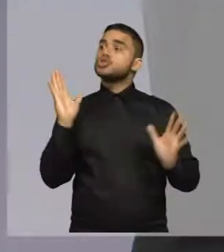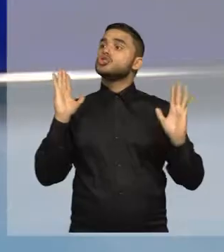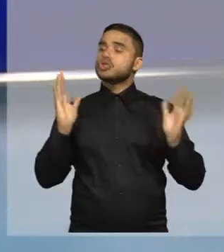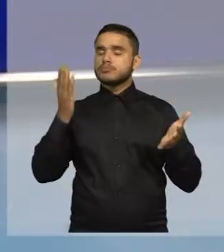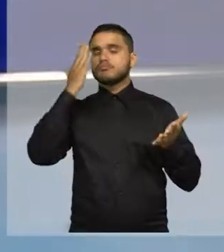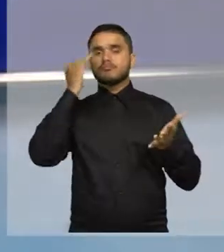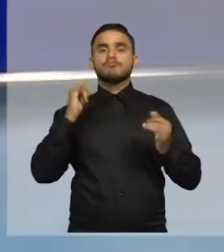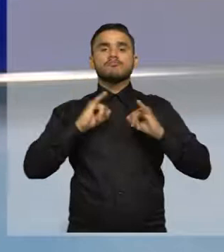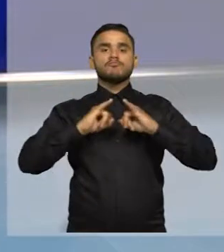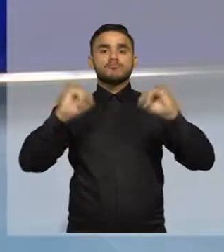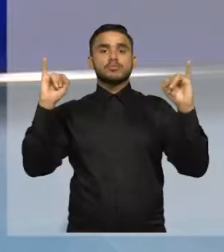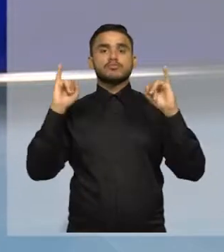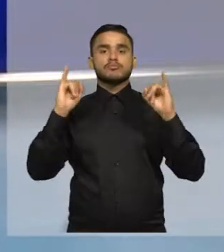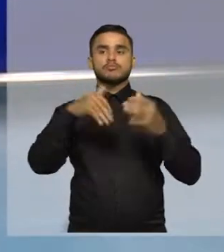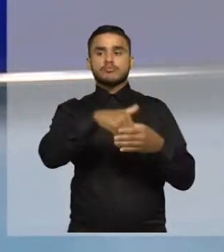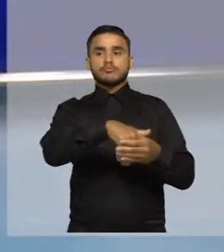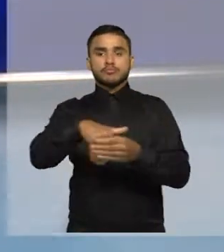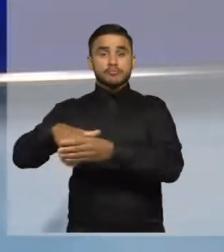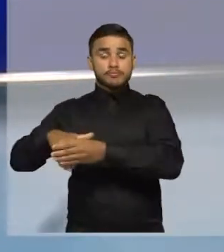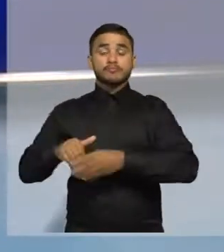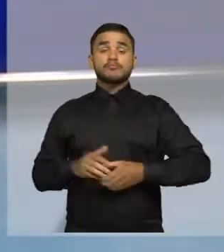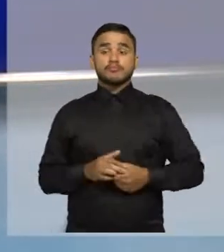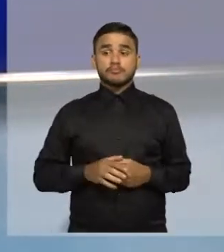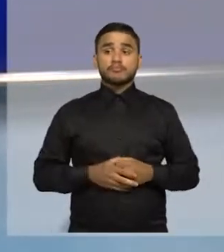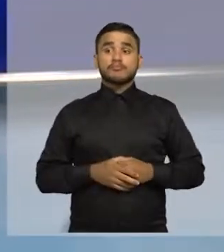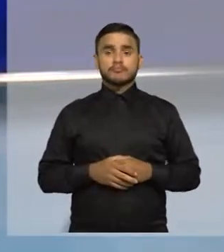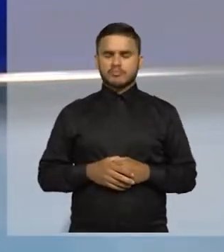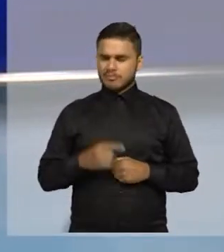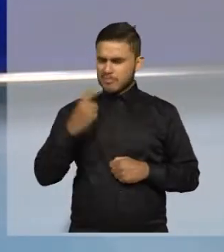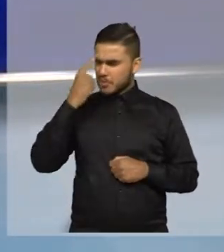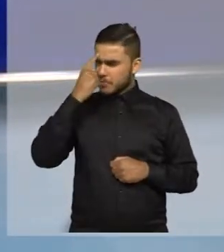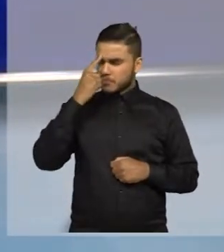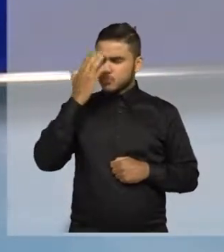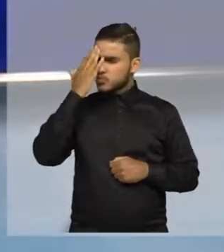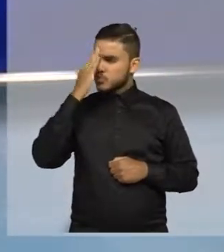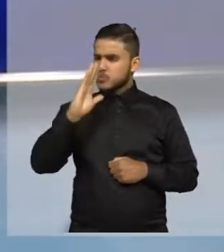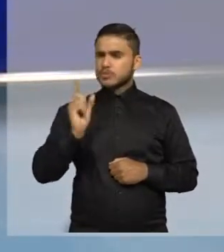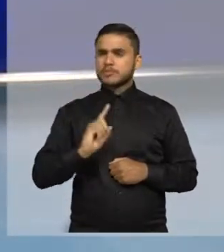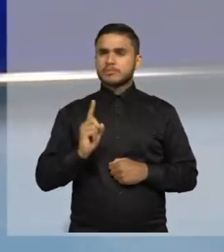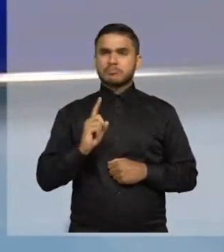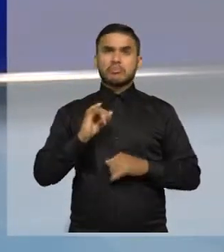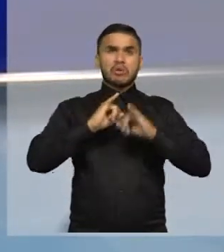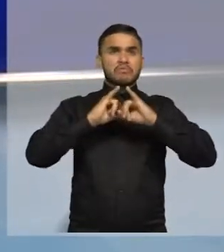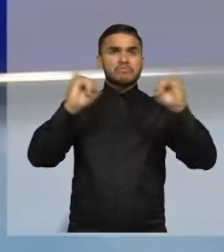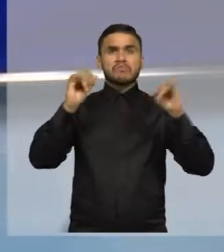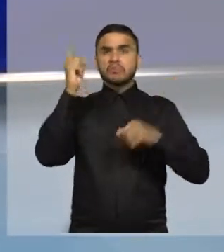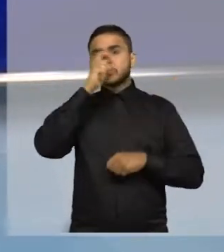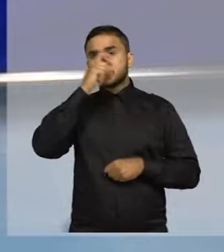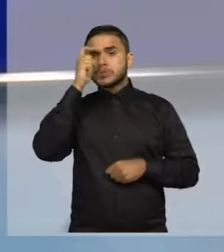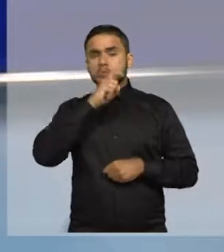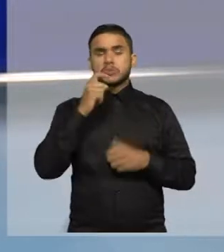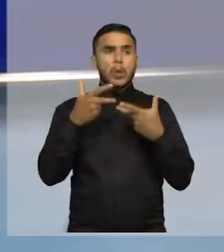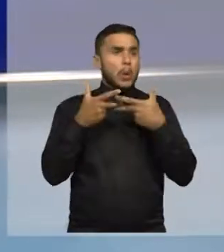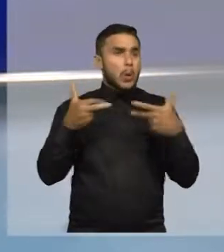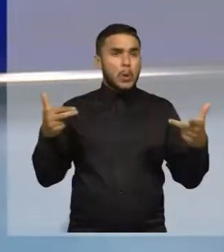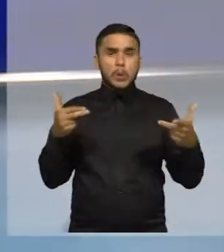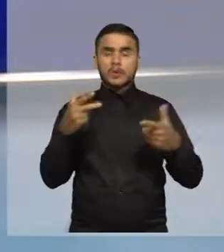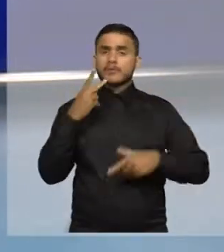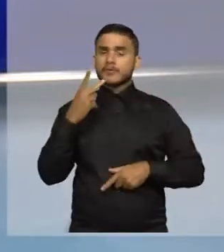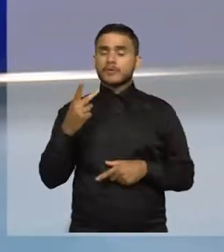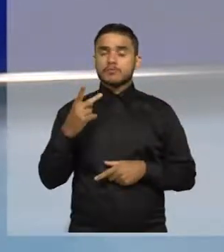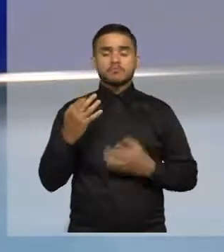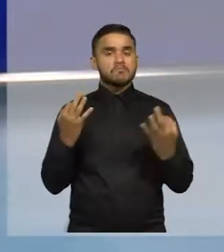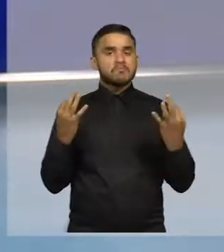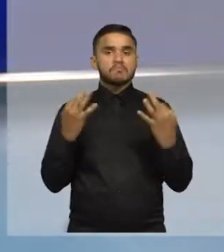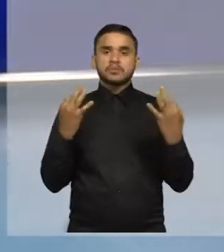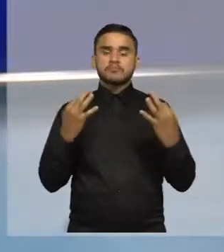Brasil. Olha, a despeito das muitas desconfianças, das fake news, do que quiserem dizer, isso é